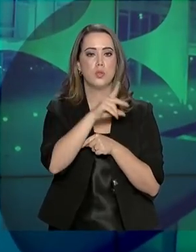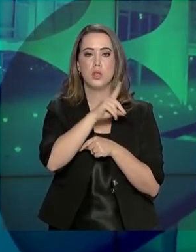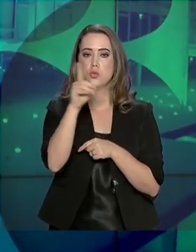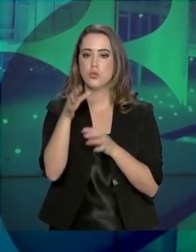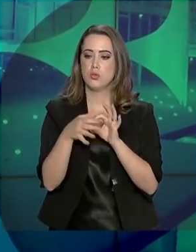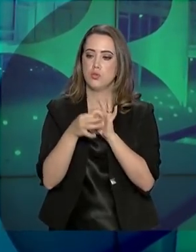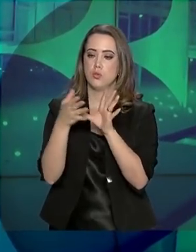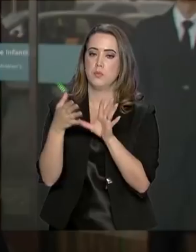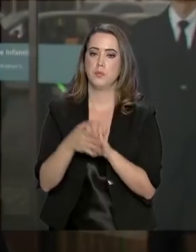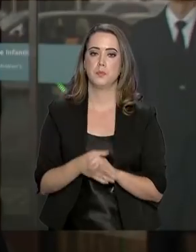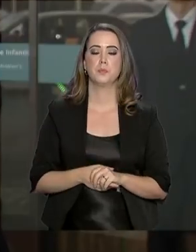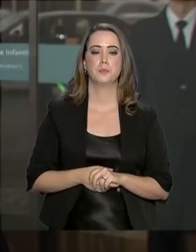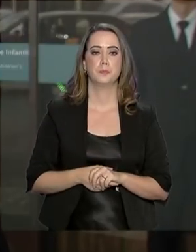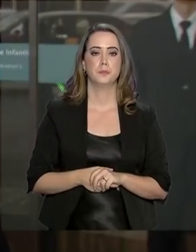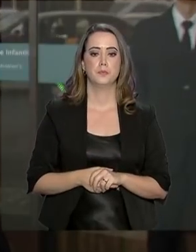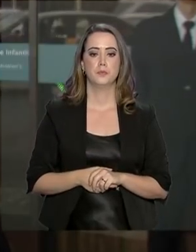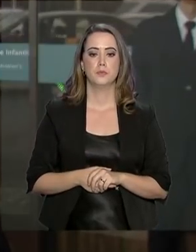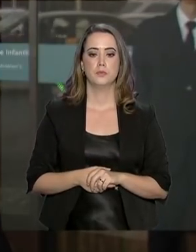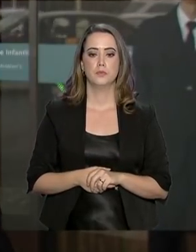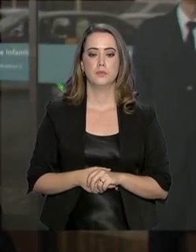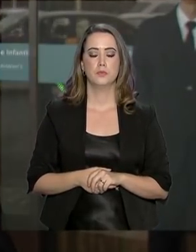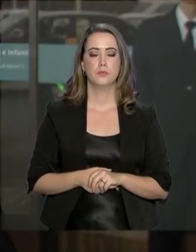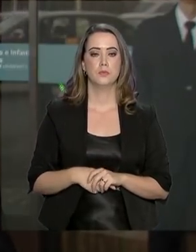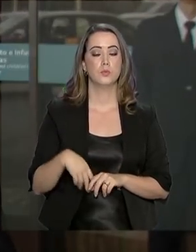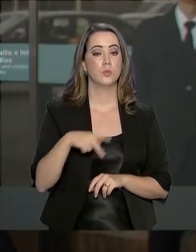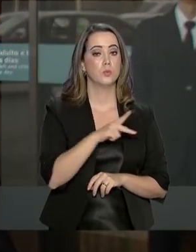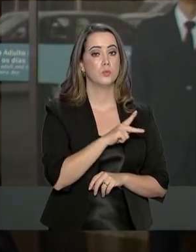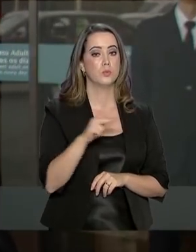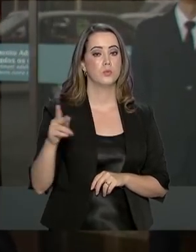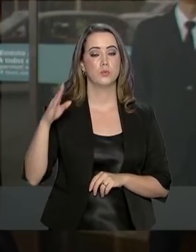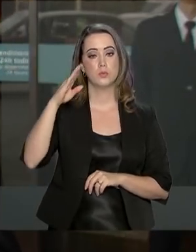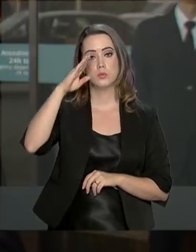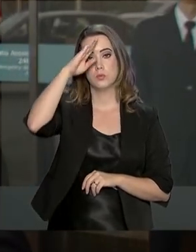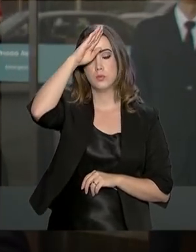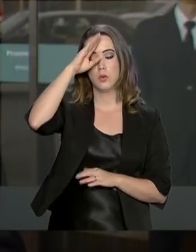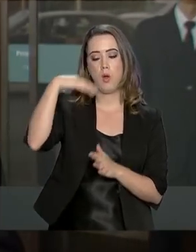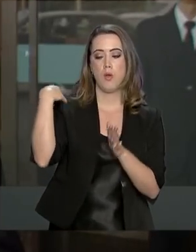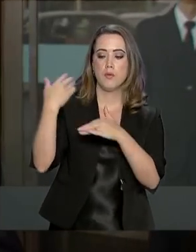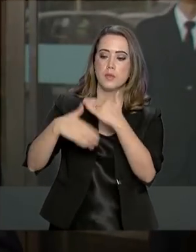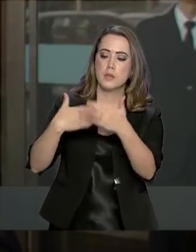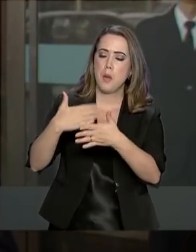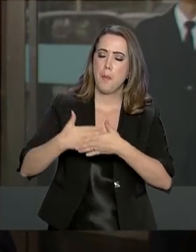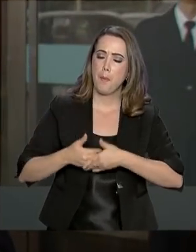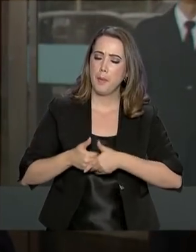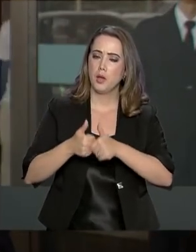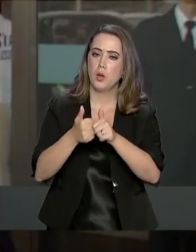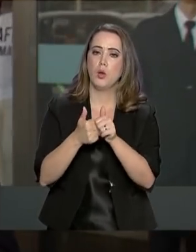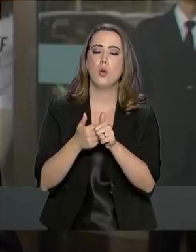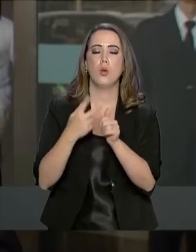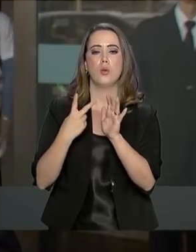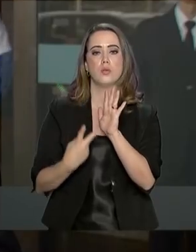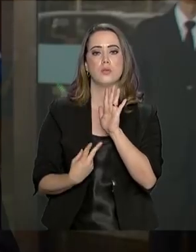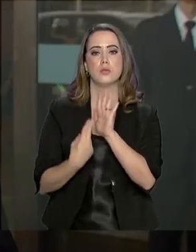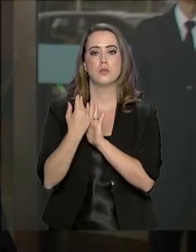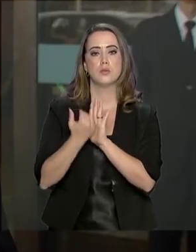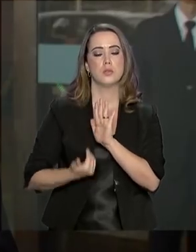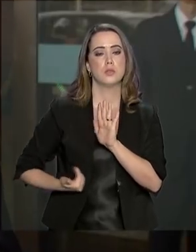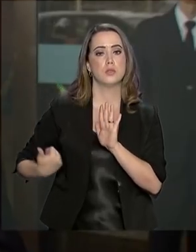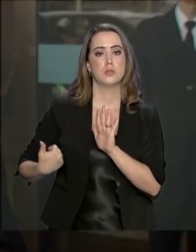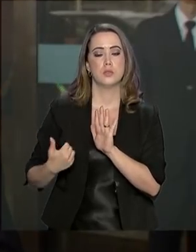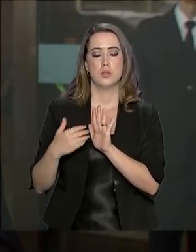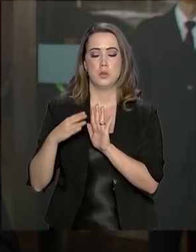de alta Presidente da República continua avançando na recuperação da cirurgia de retirada da bolsa de